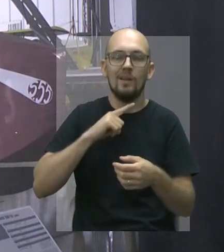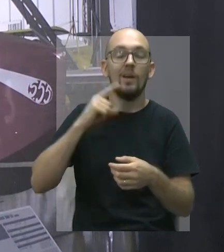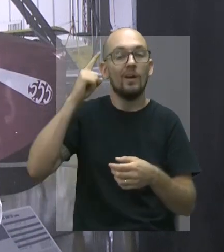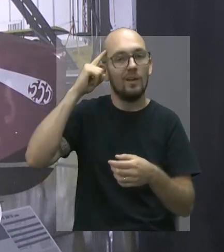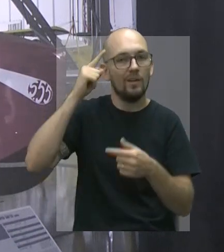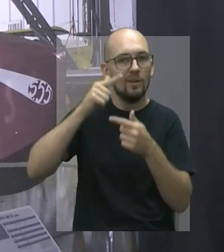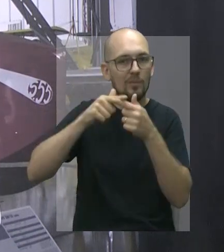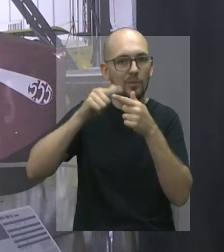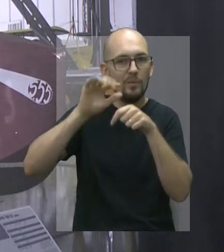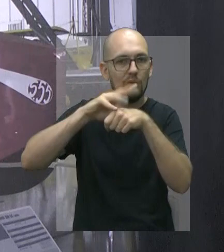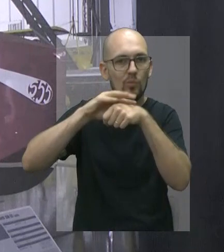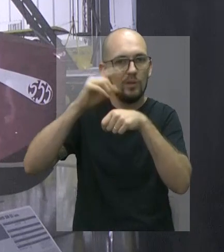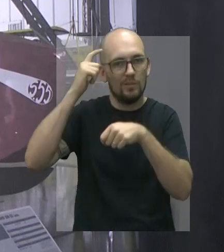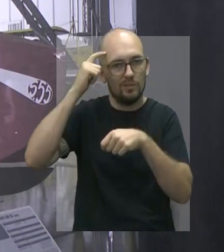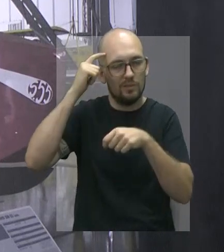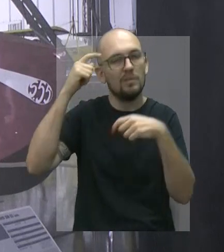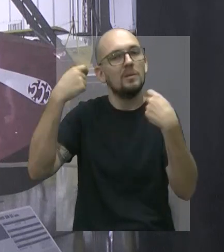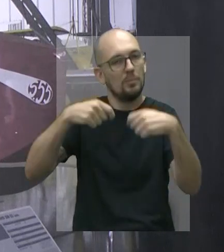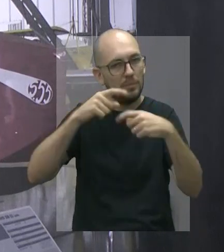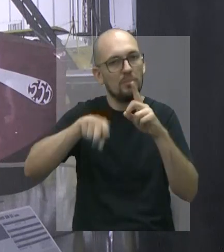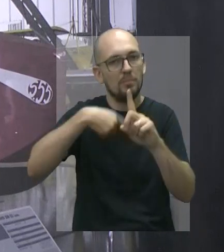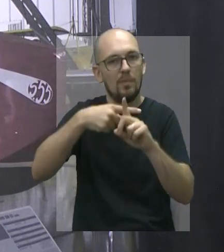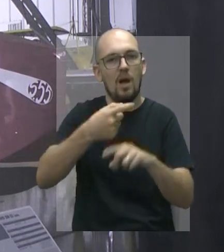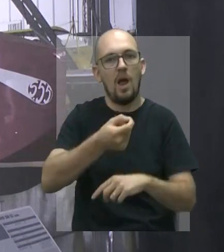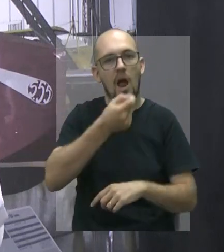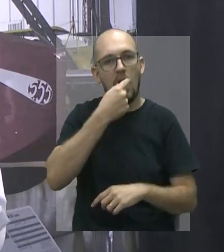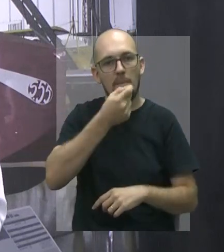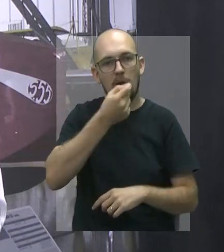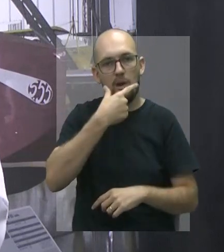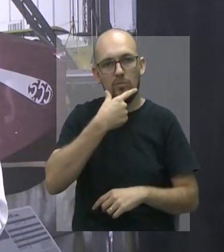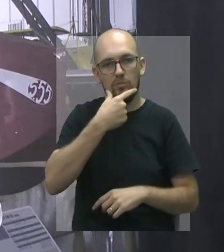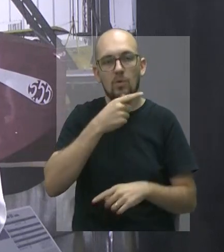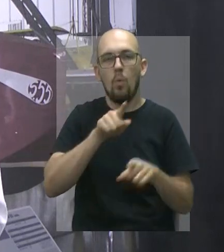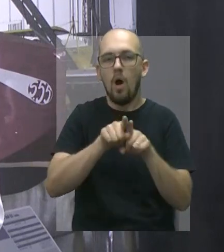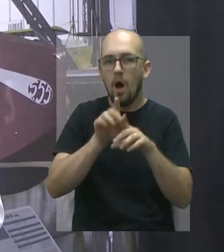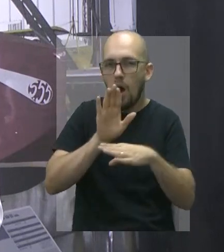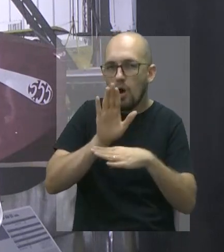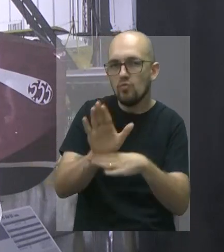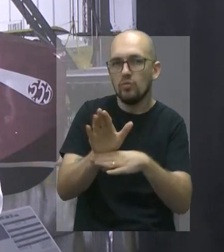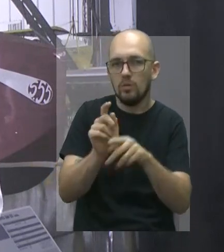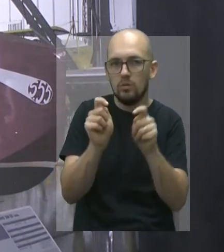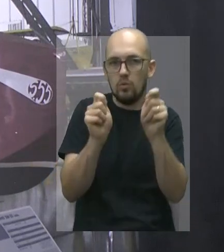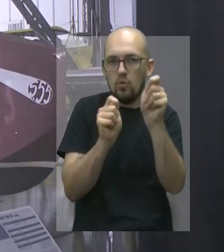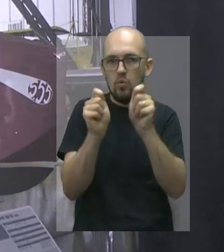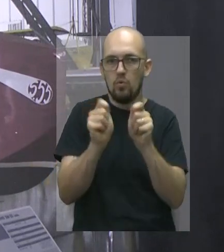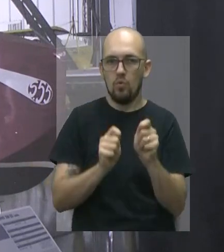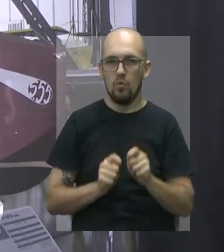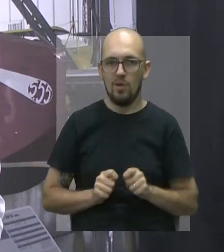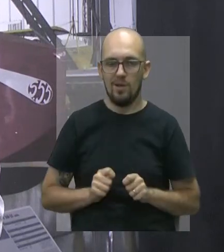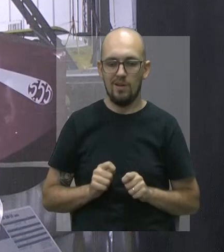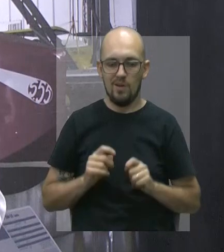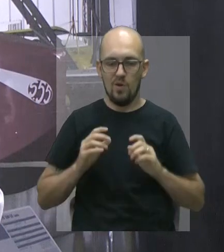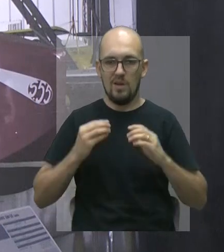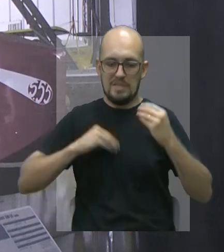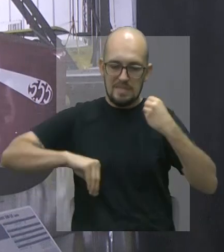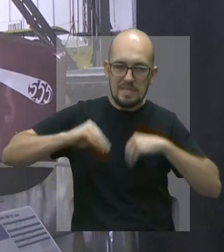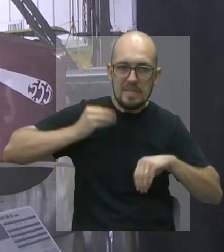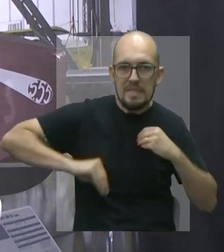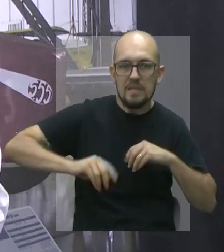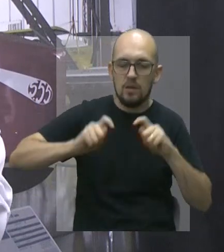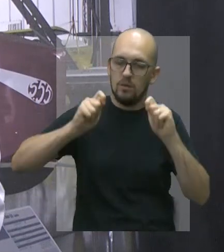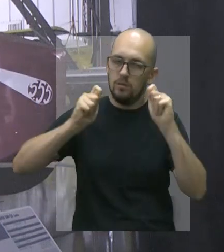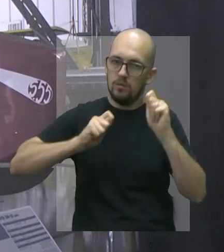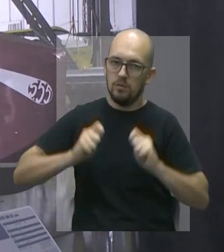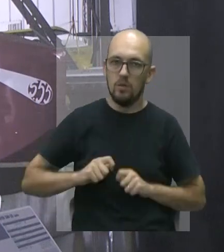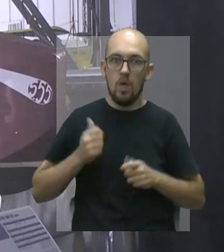né? Então a medicação pode também ser muito bem-vinda para ajudar a controlar esses sintomas depressivos, ou os sintomas